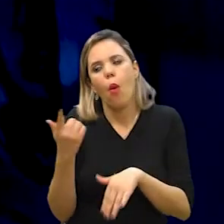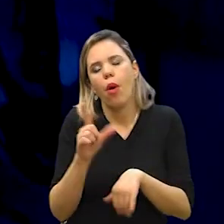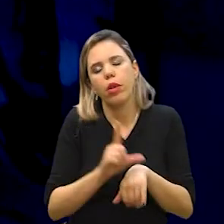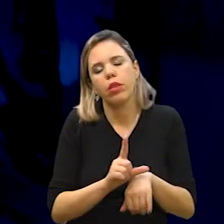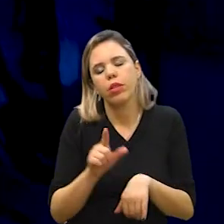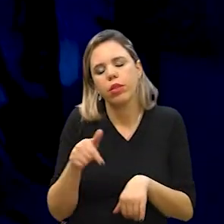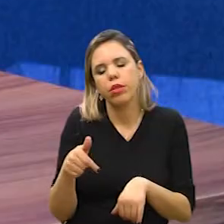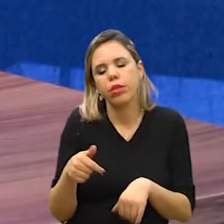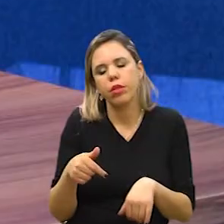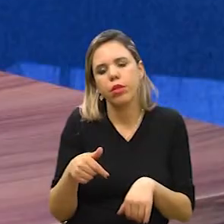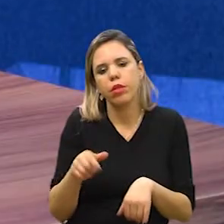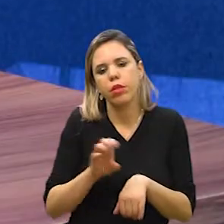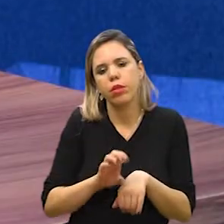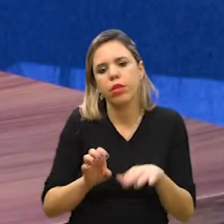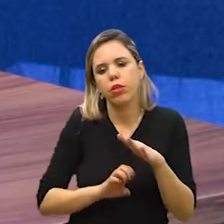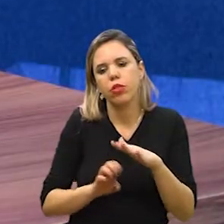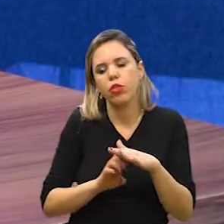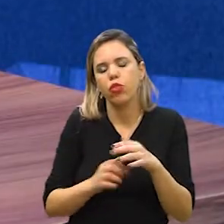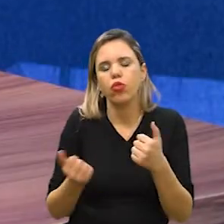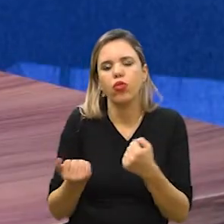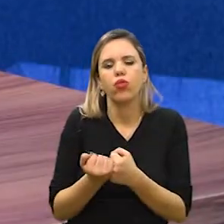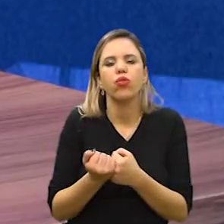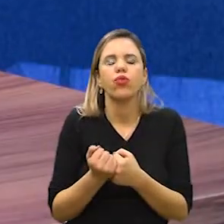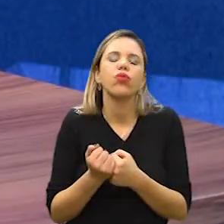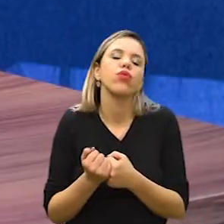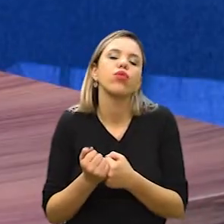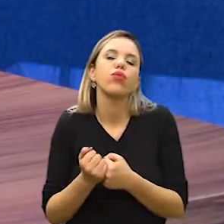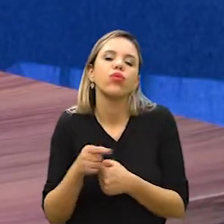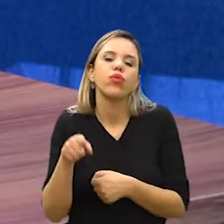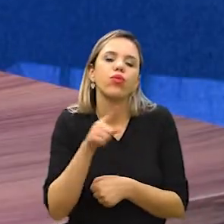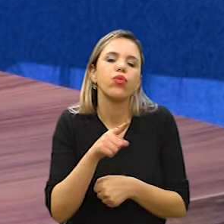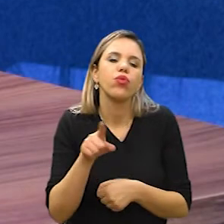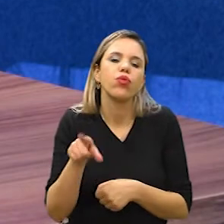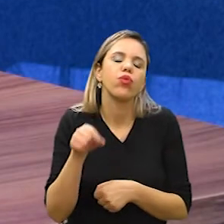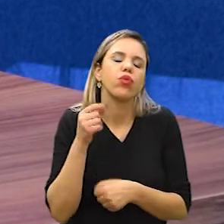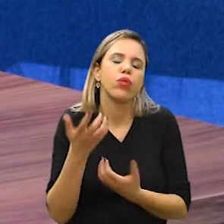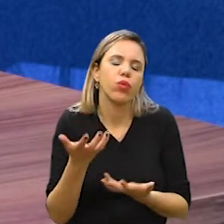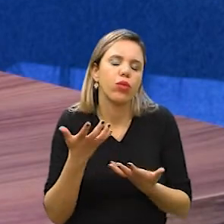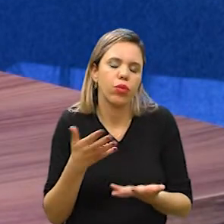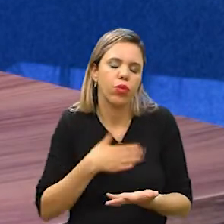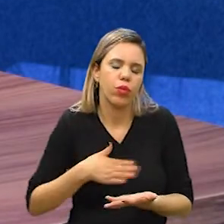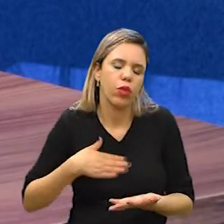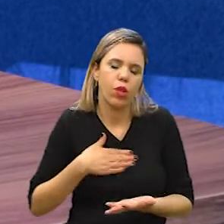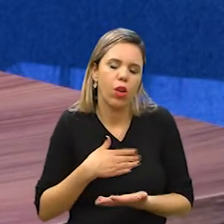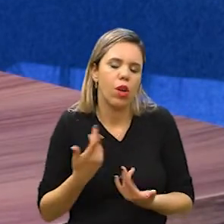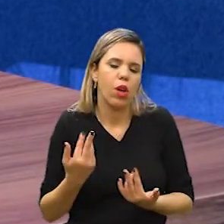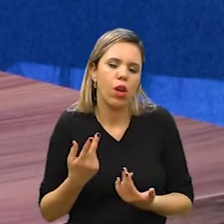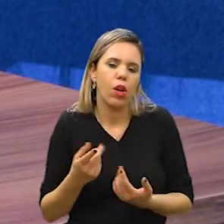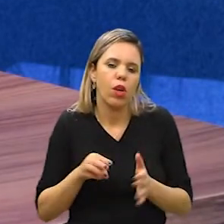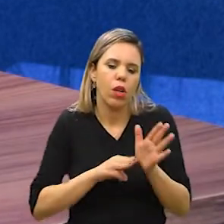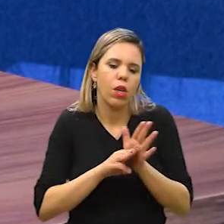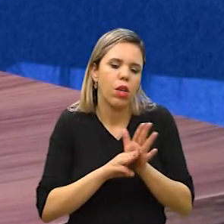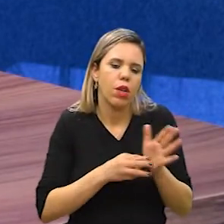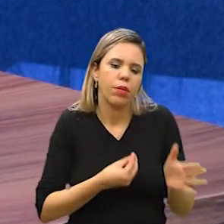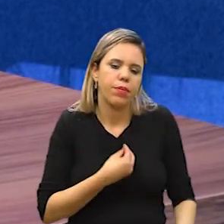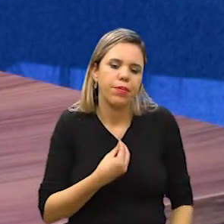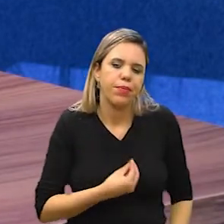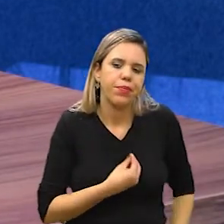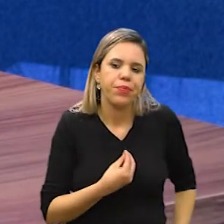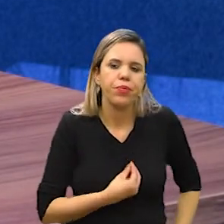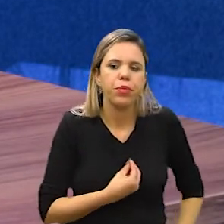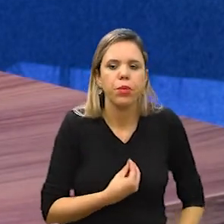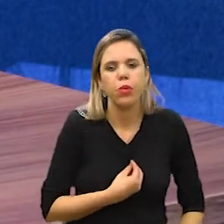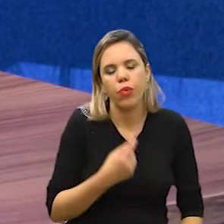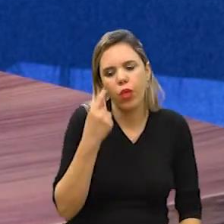em expandir, ou essa mentoria ela supre do ponto de vista daquilo que vocês escolheram como método